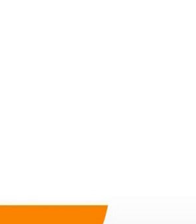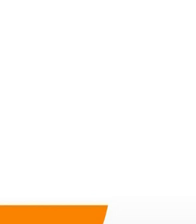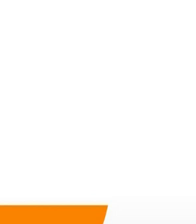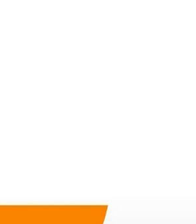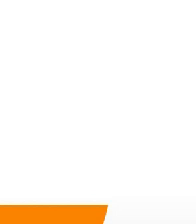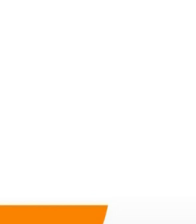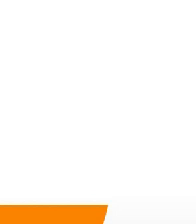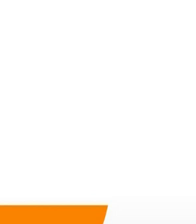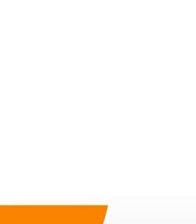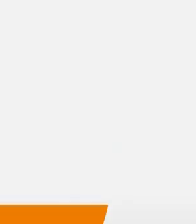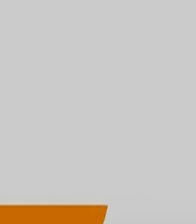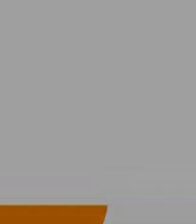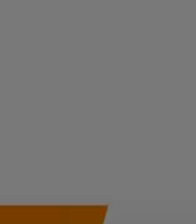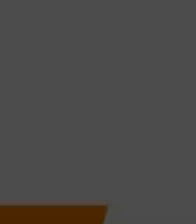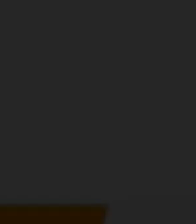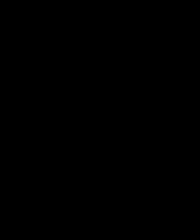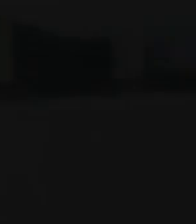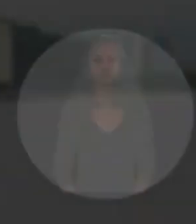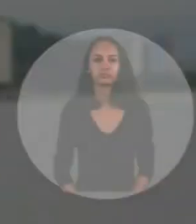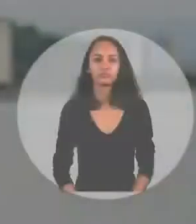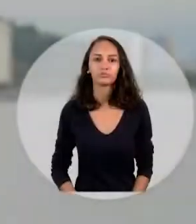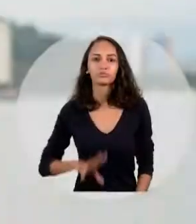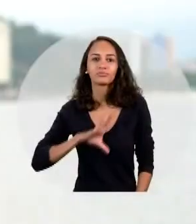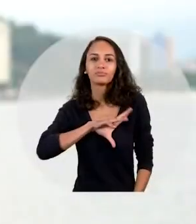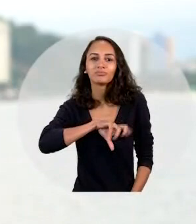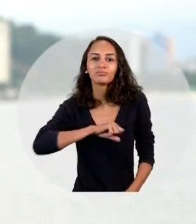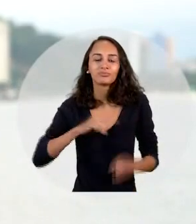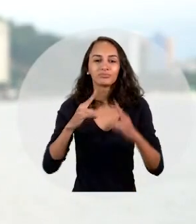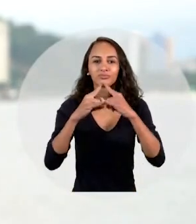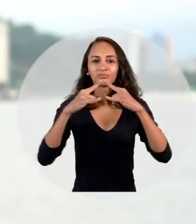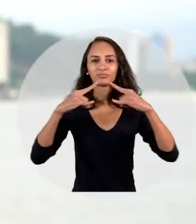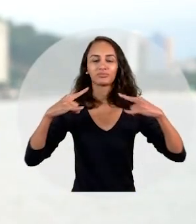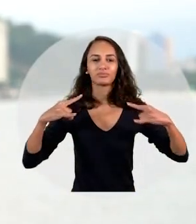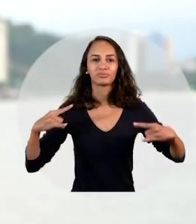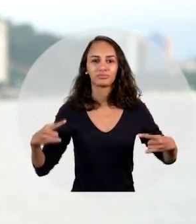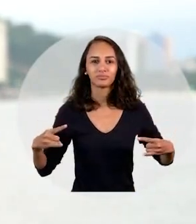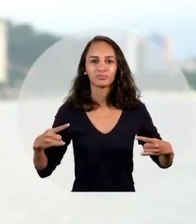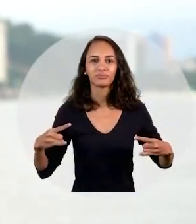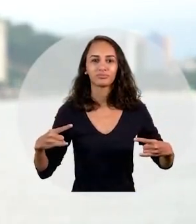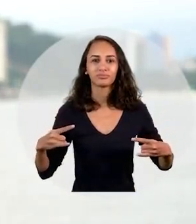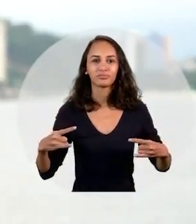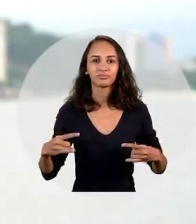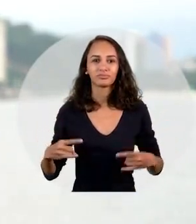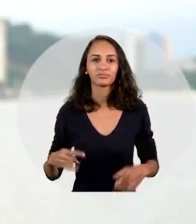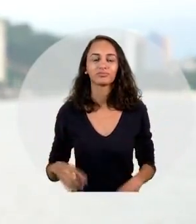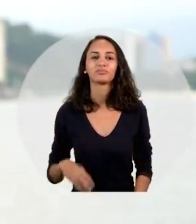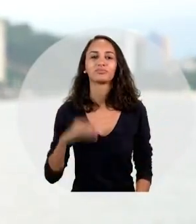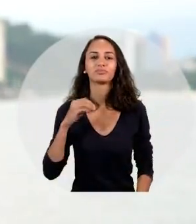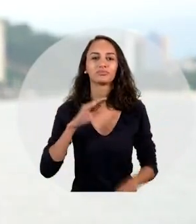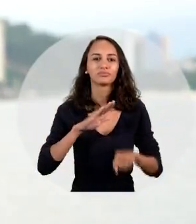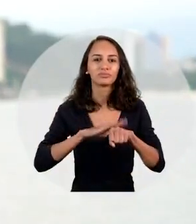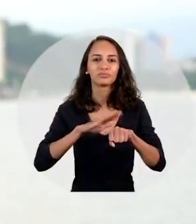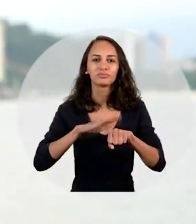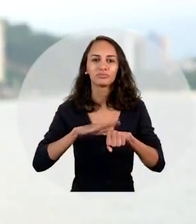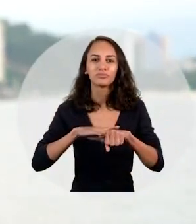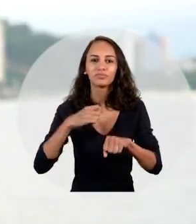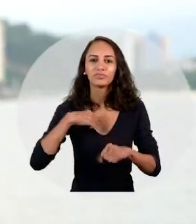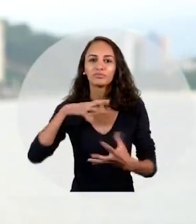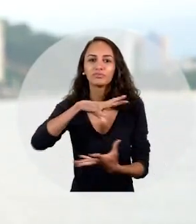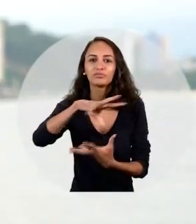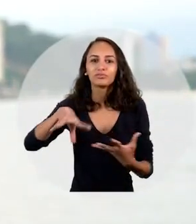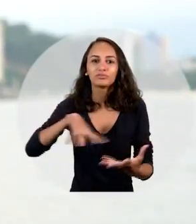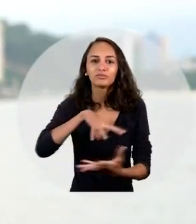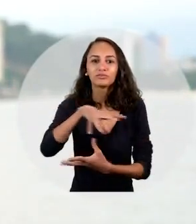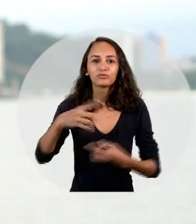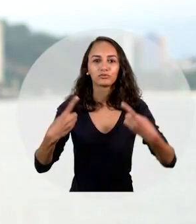Coligação São Vicente pra frente. Esse amor pela cidade e que me fez acabar